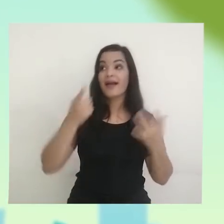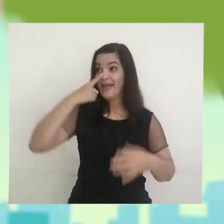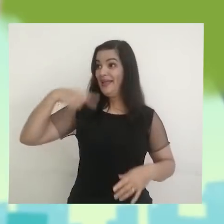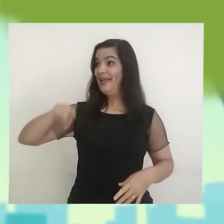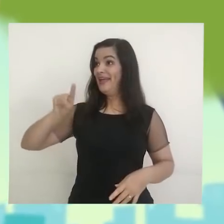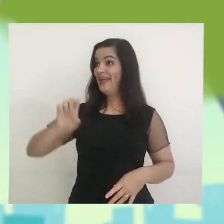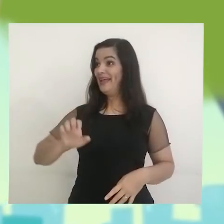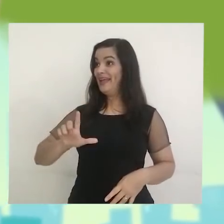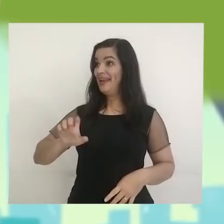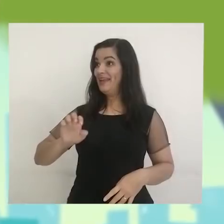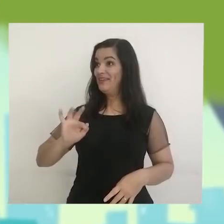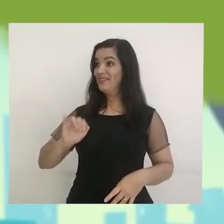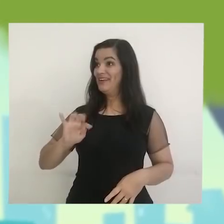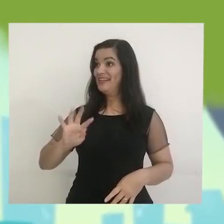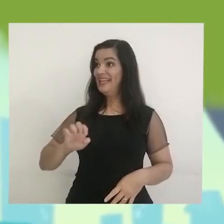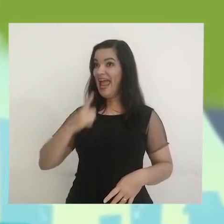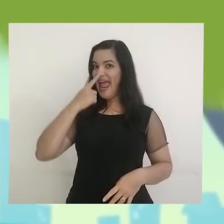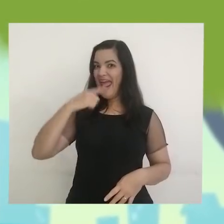Elefante.